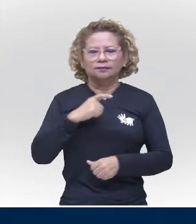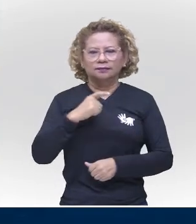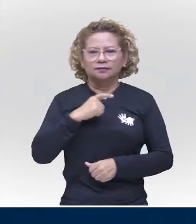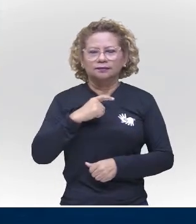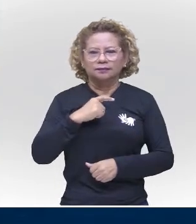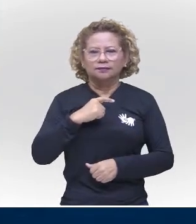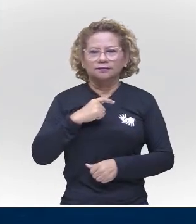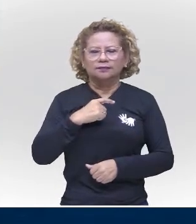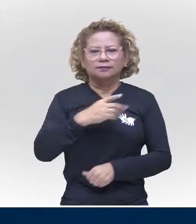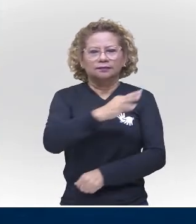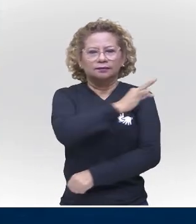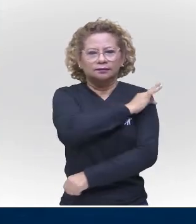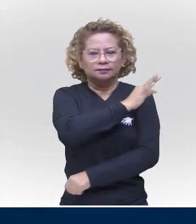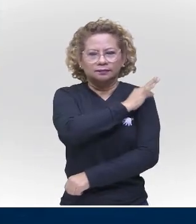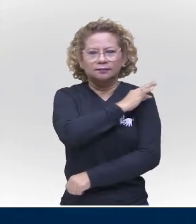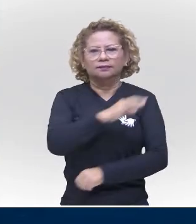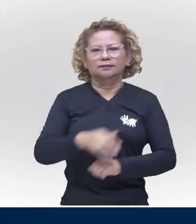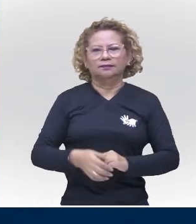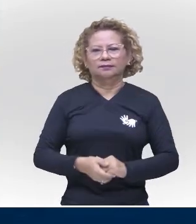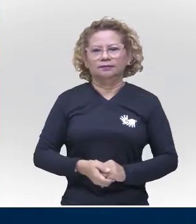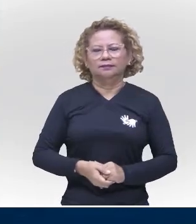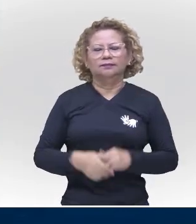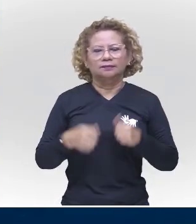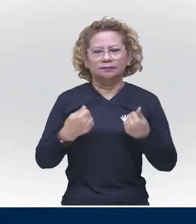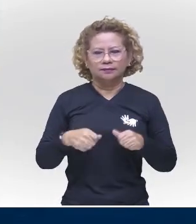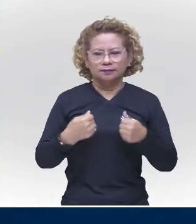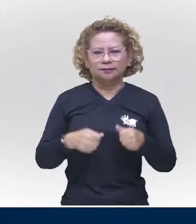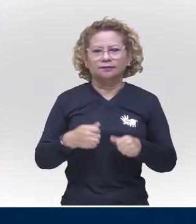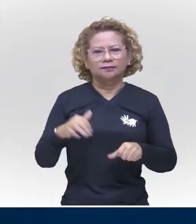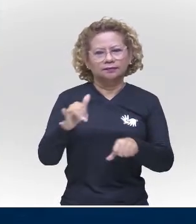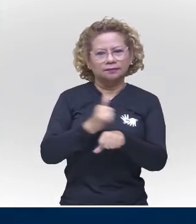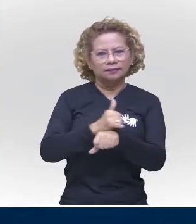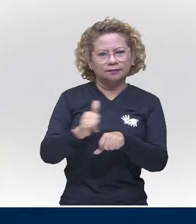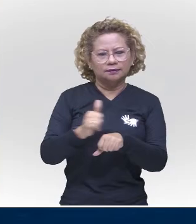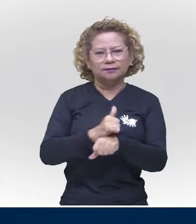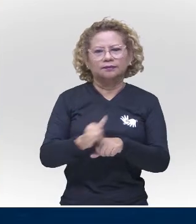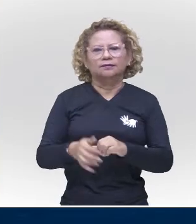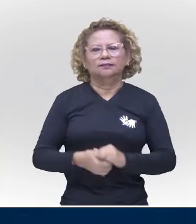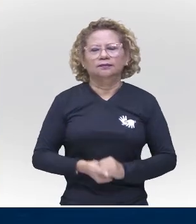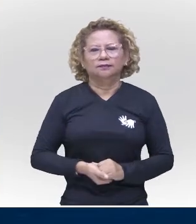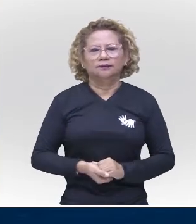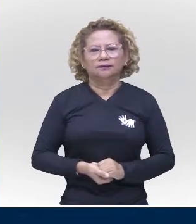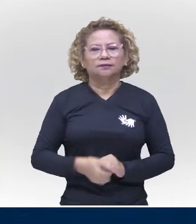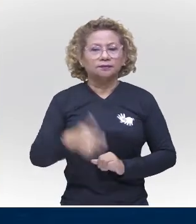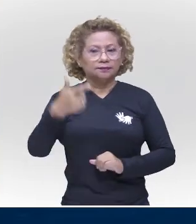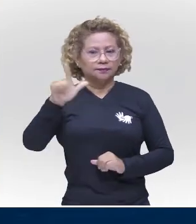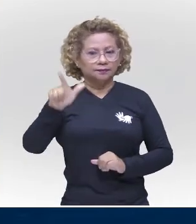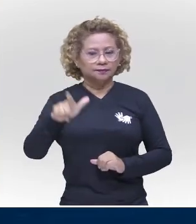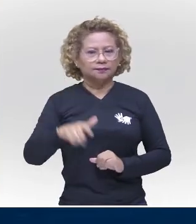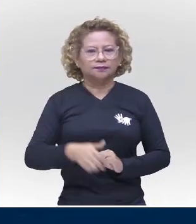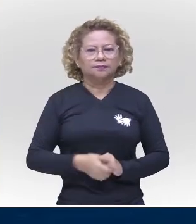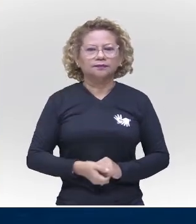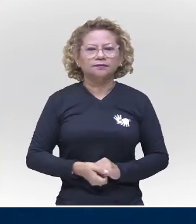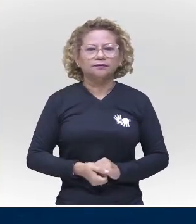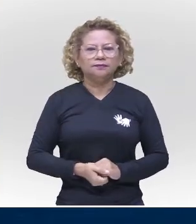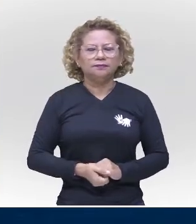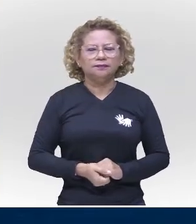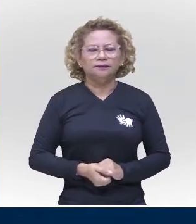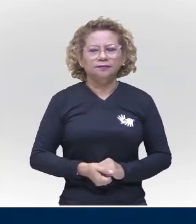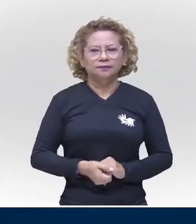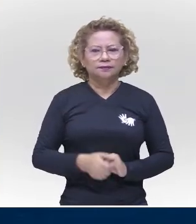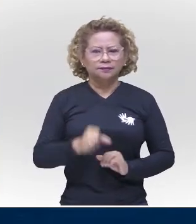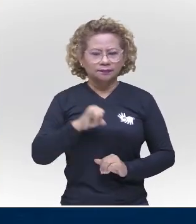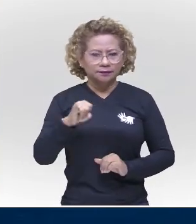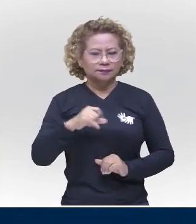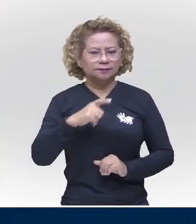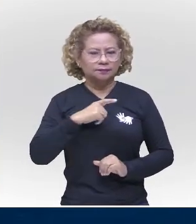aqui na minha cabeça, ou seja, as minhas estratégias. Prosseguindo, se com interação eu tenho contato